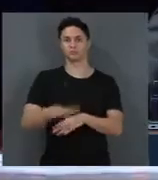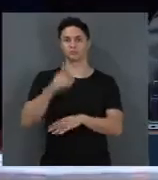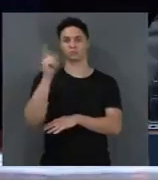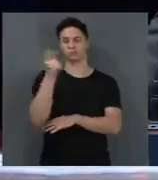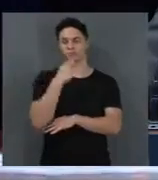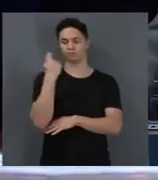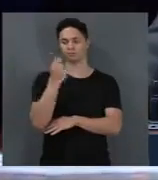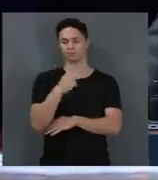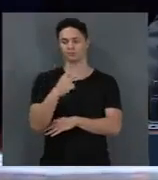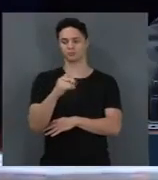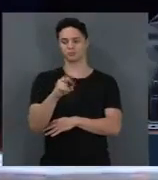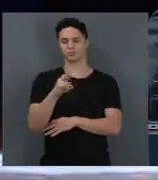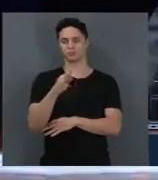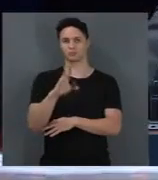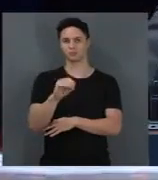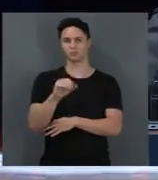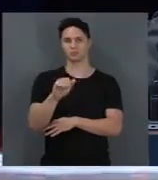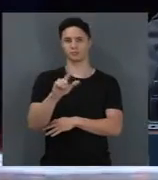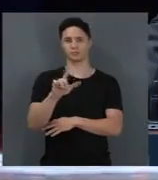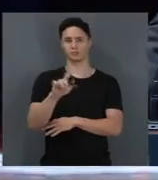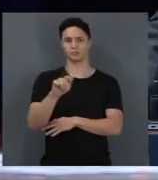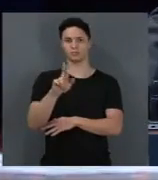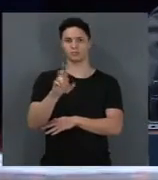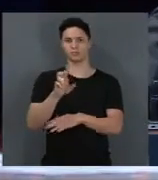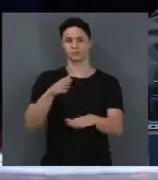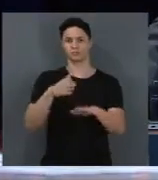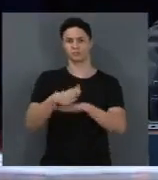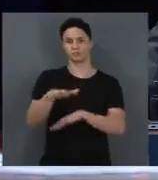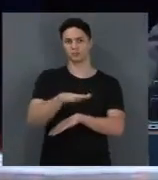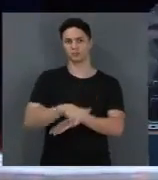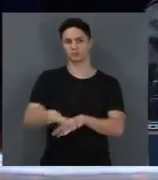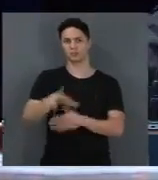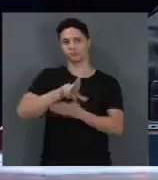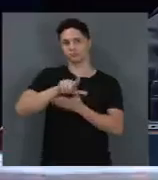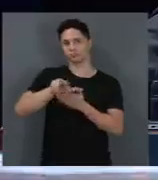porque invadiu Lajeado, invadiu Roca Salles, invadiu Mussum, invadiu